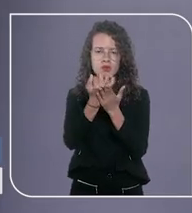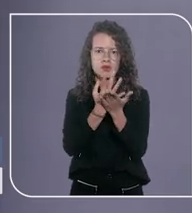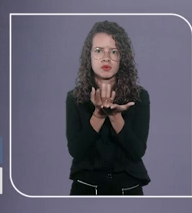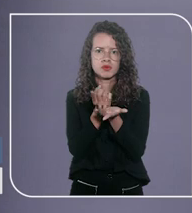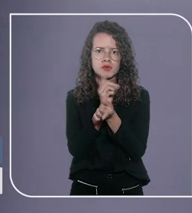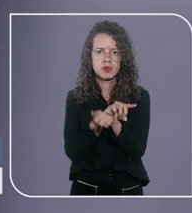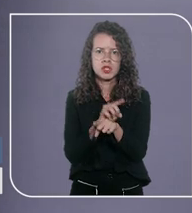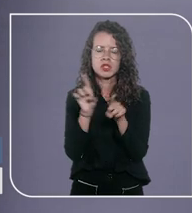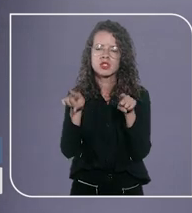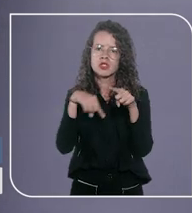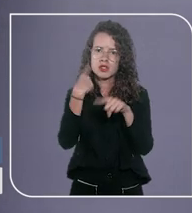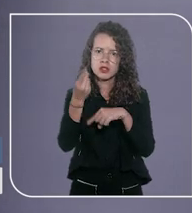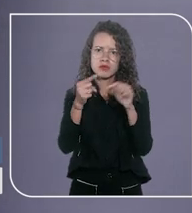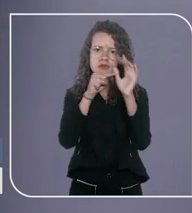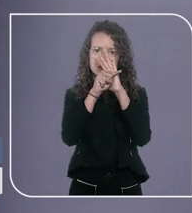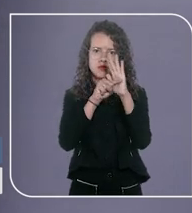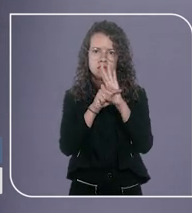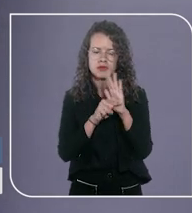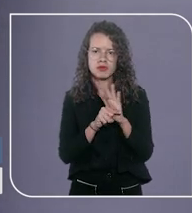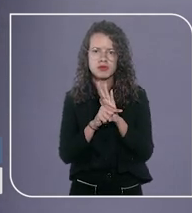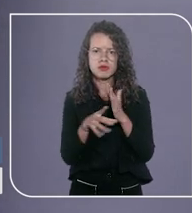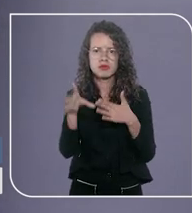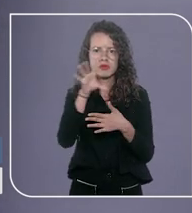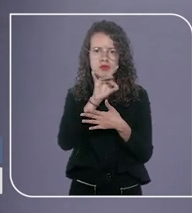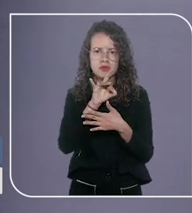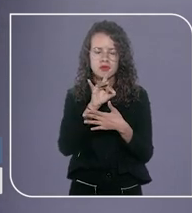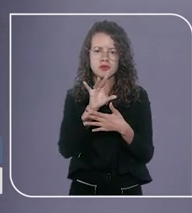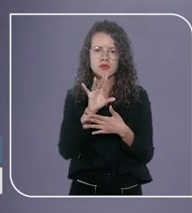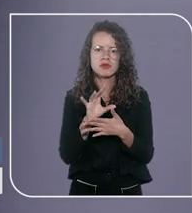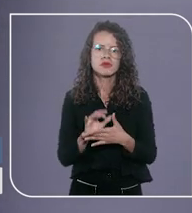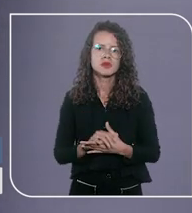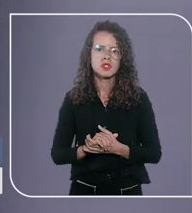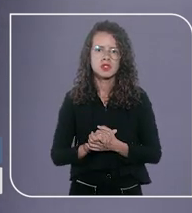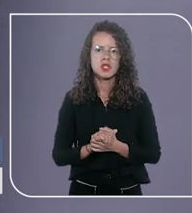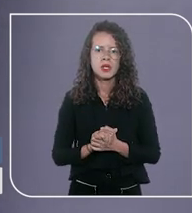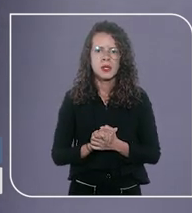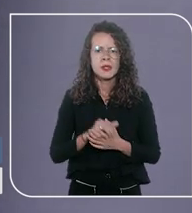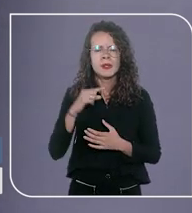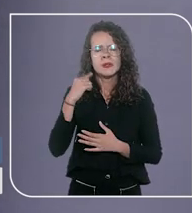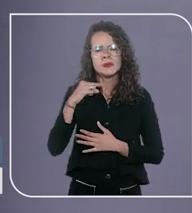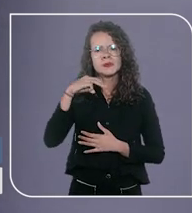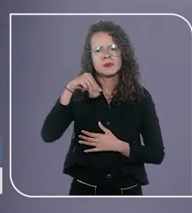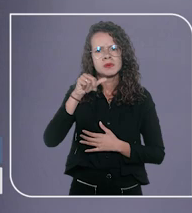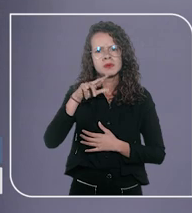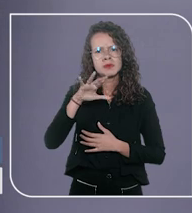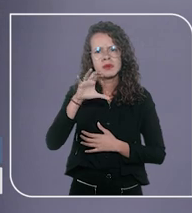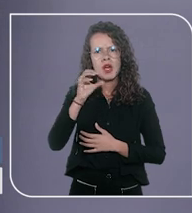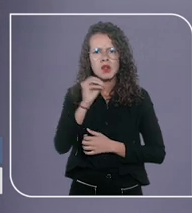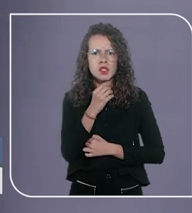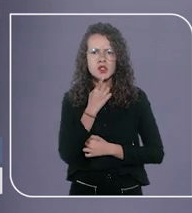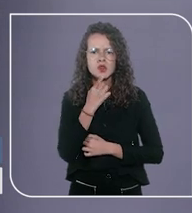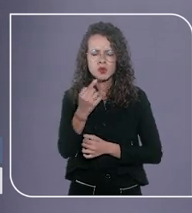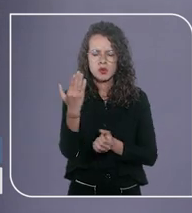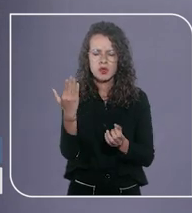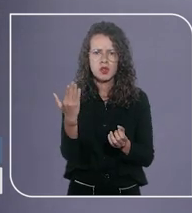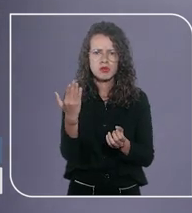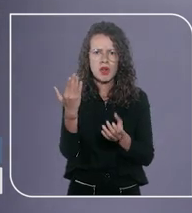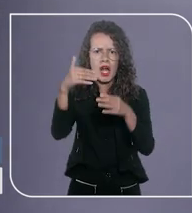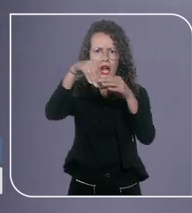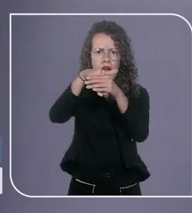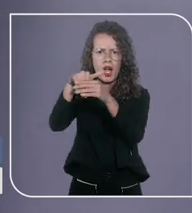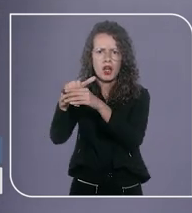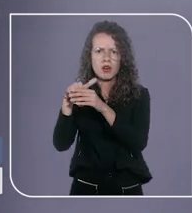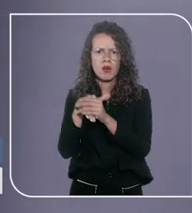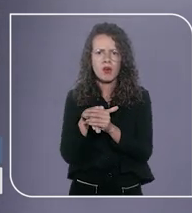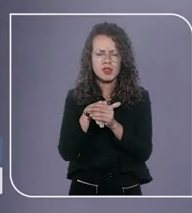divergência e depois análise na questão meritória, Fátima. Doutor Maurício, ainda com o senhor, os acórdãos em habeas corpus ou mandados